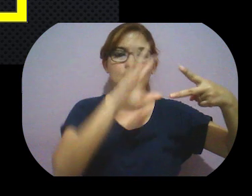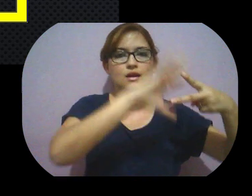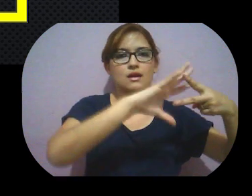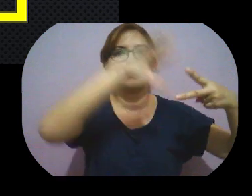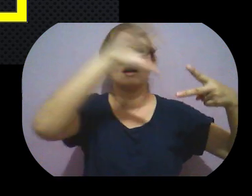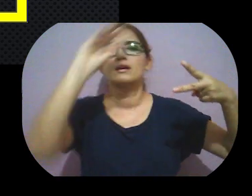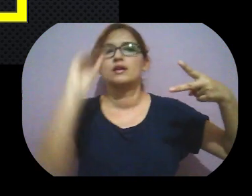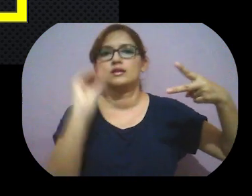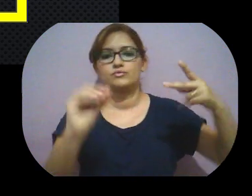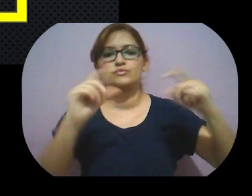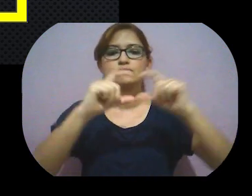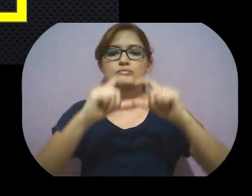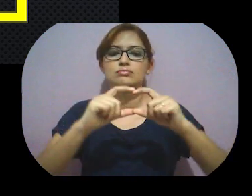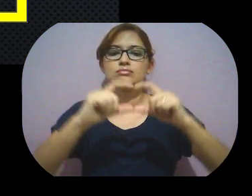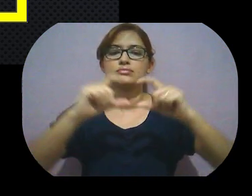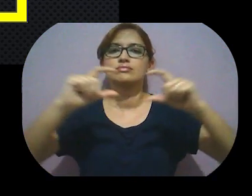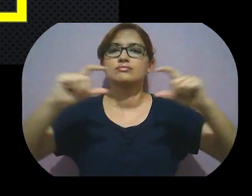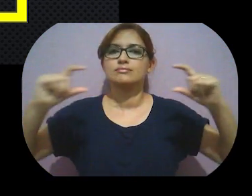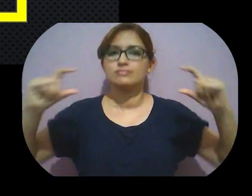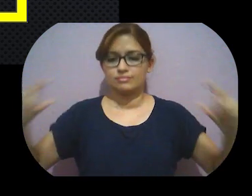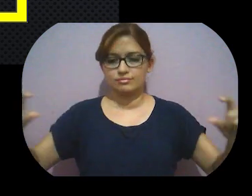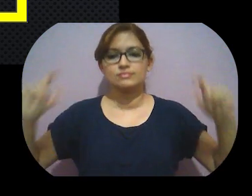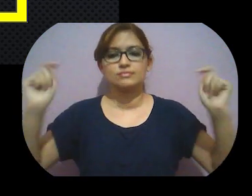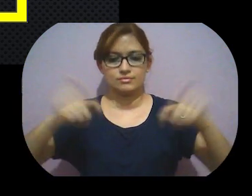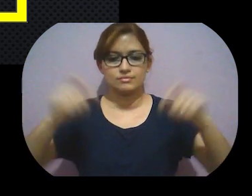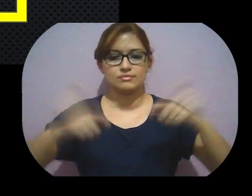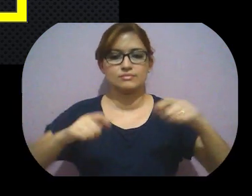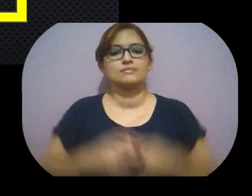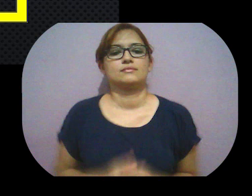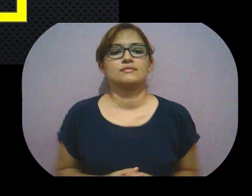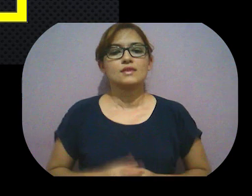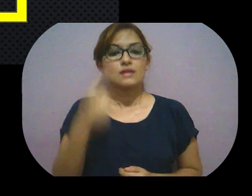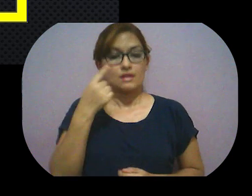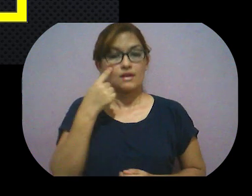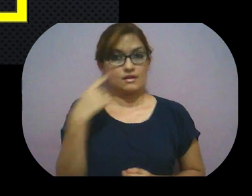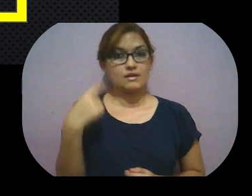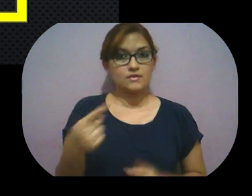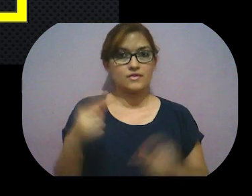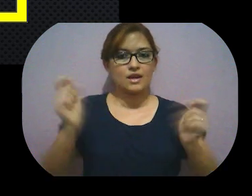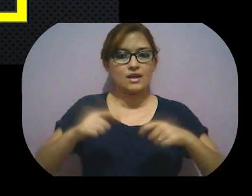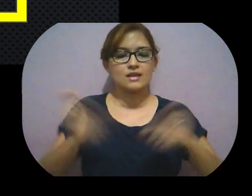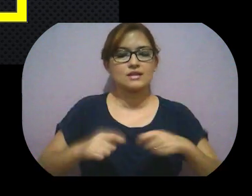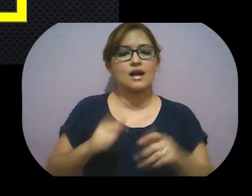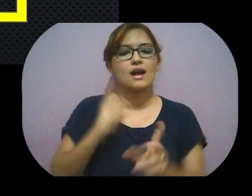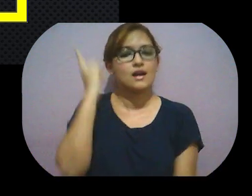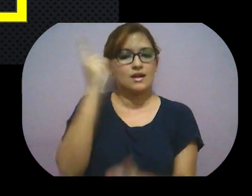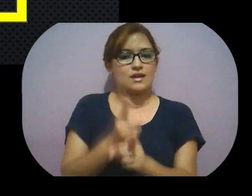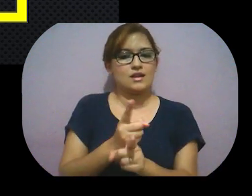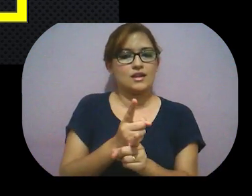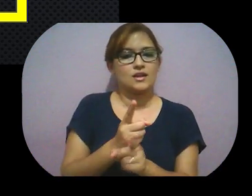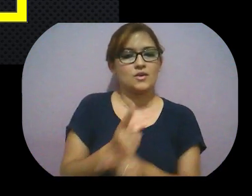de concentração comum, eu tenho que M1 é igual a CV em litros. N1 é igual a